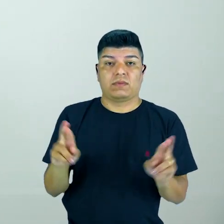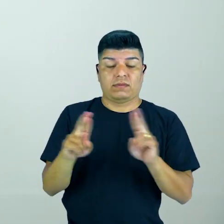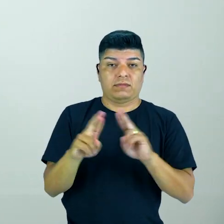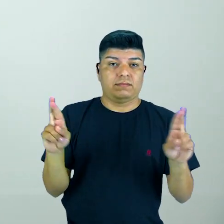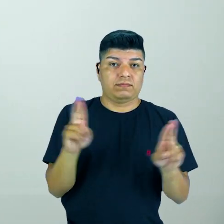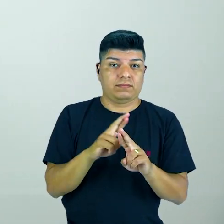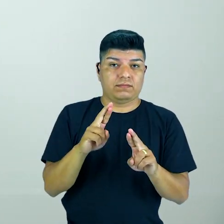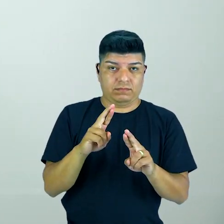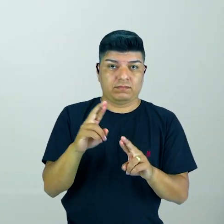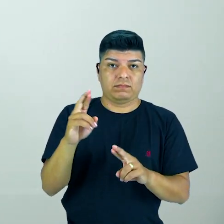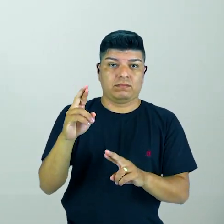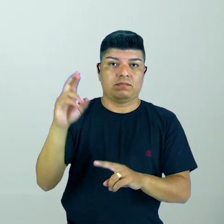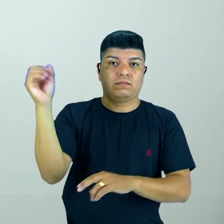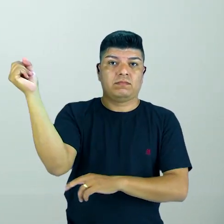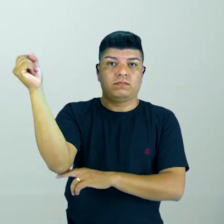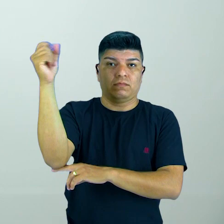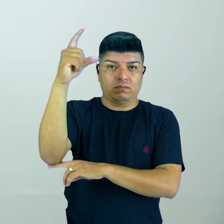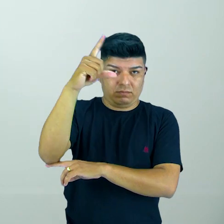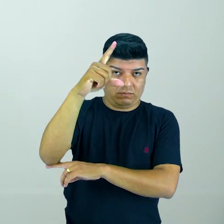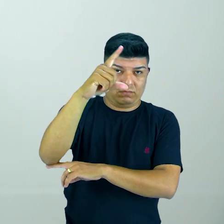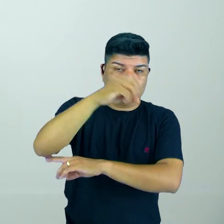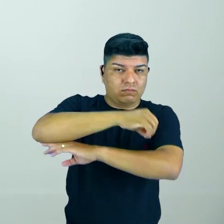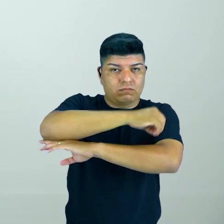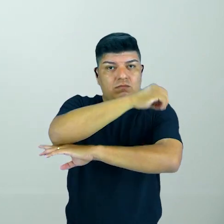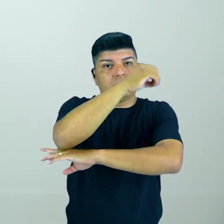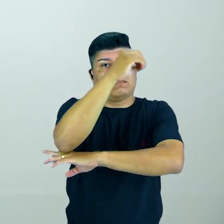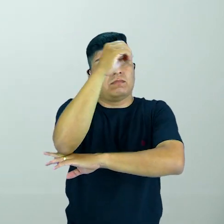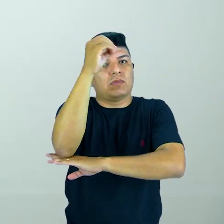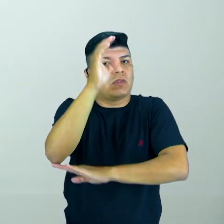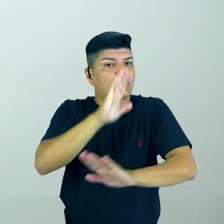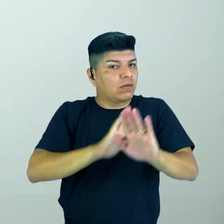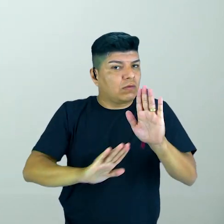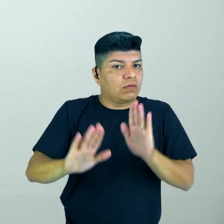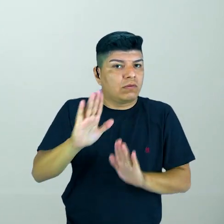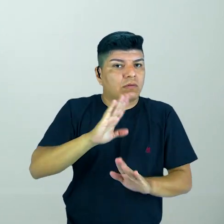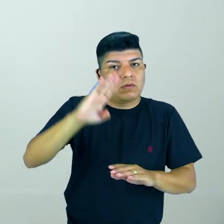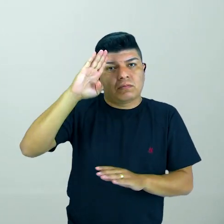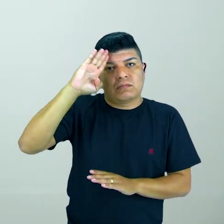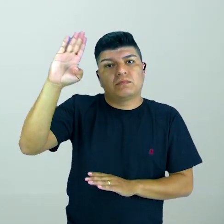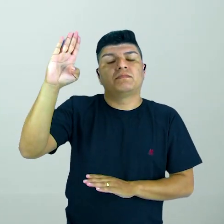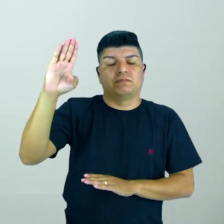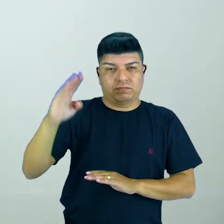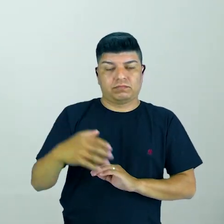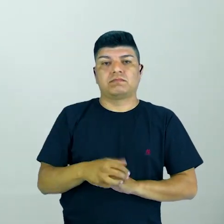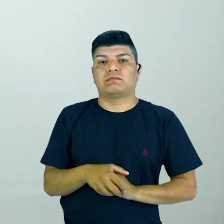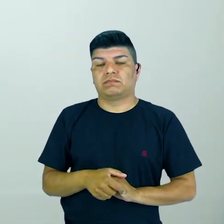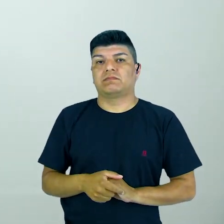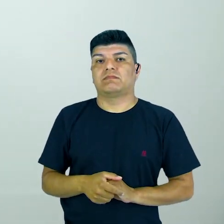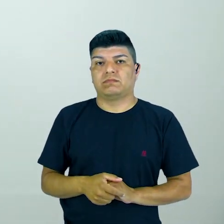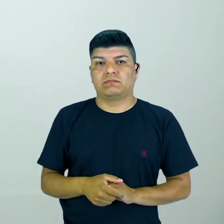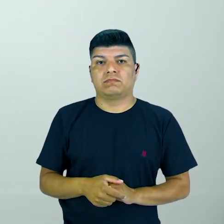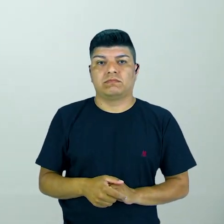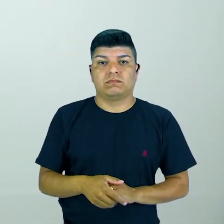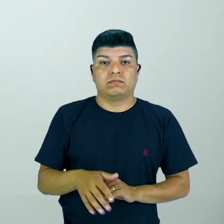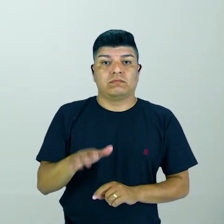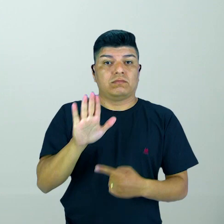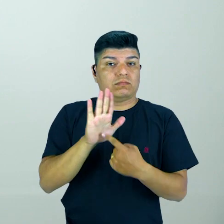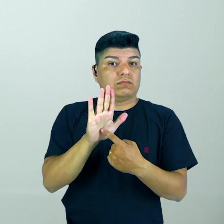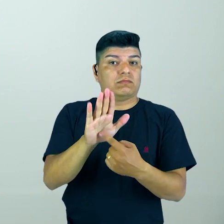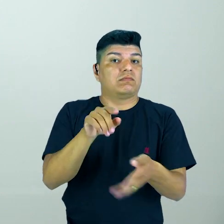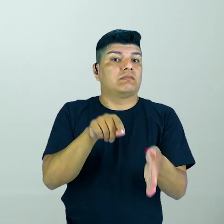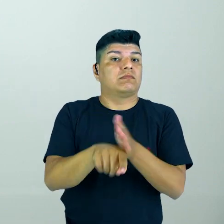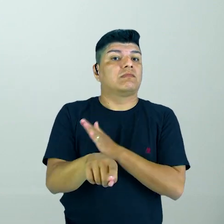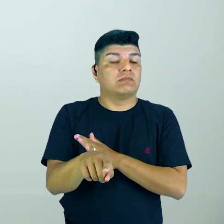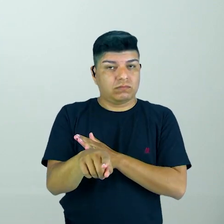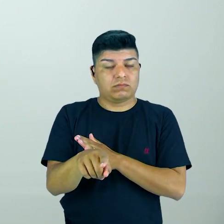ao nascimento do Sol, tá, ao nascer do Sol, toma cuidado, principalmente em questões que é que o autor, ele vai te pedir na questão.